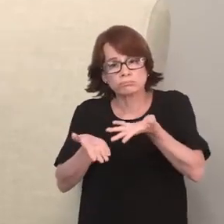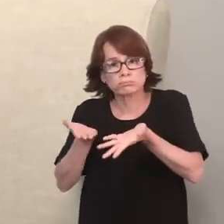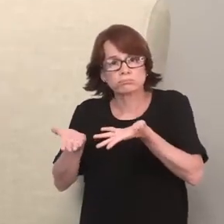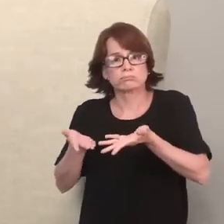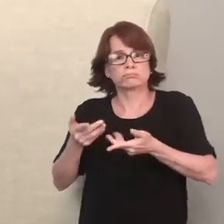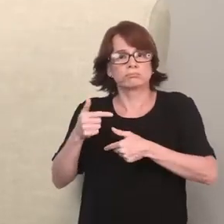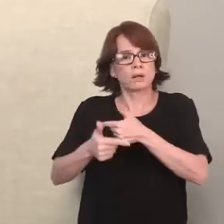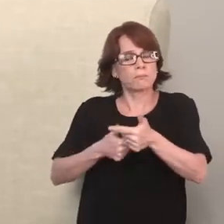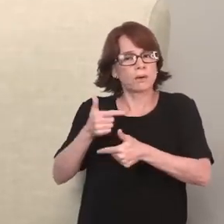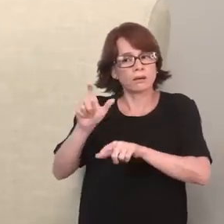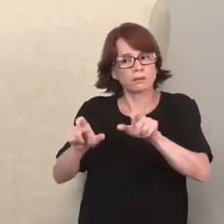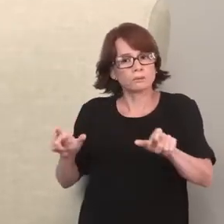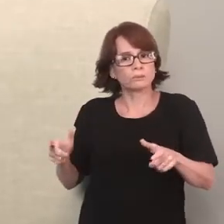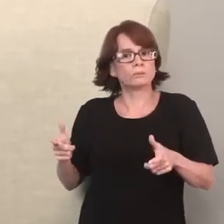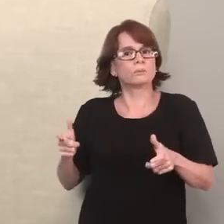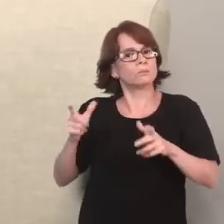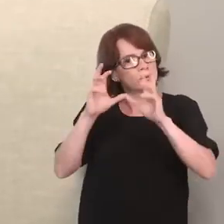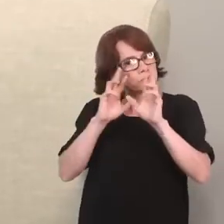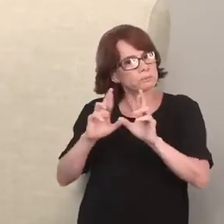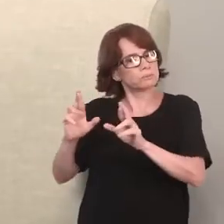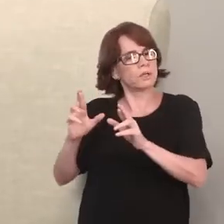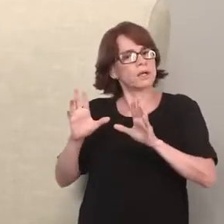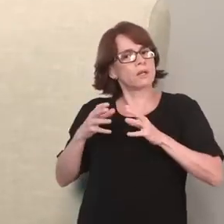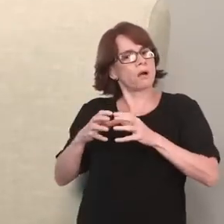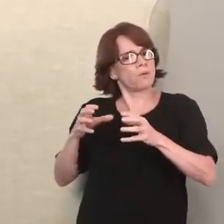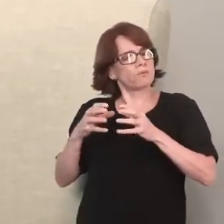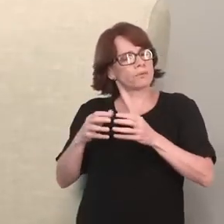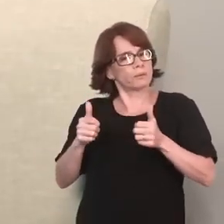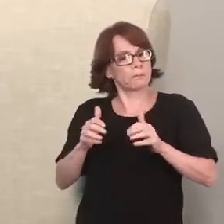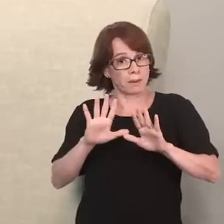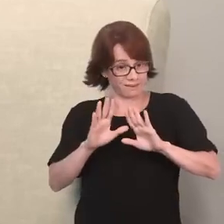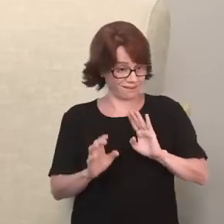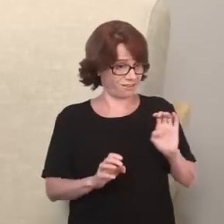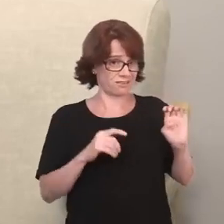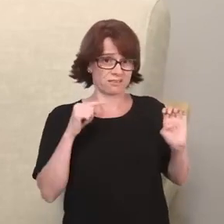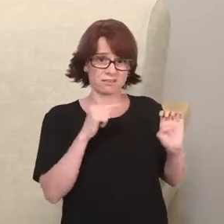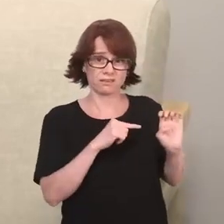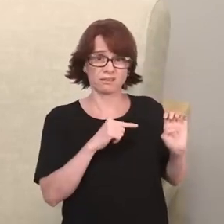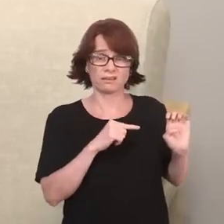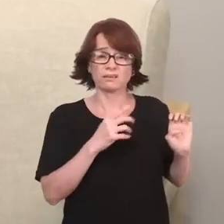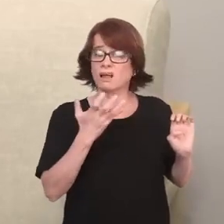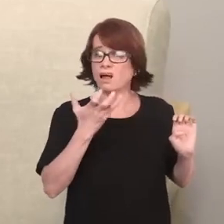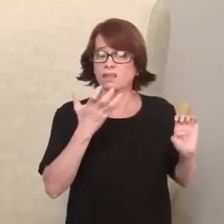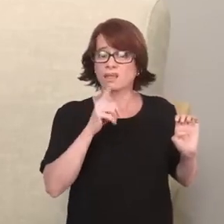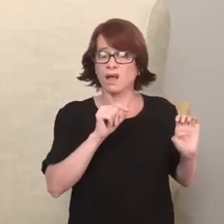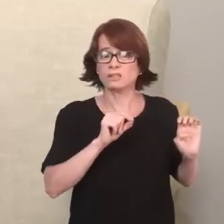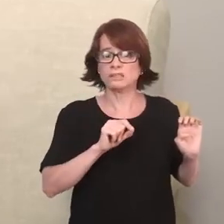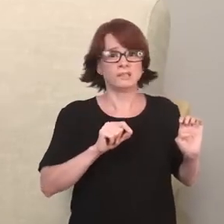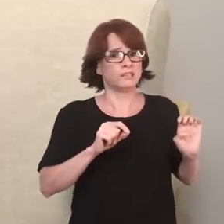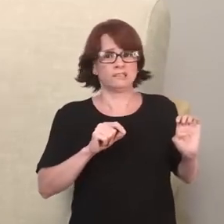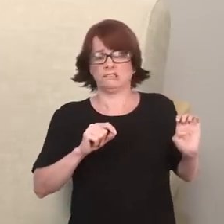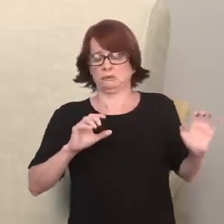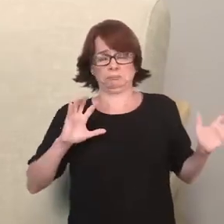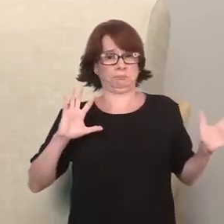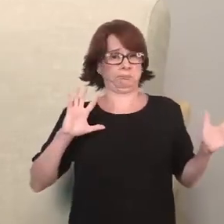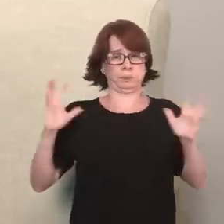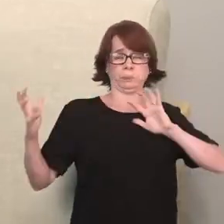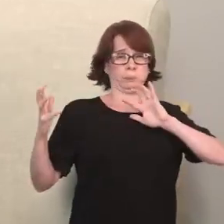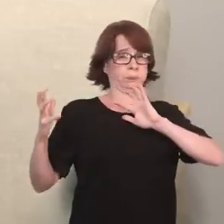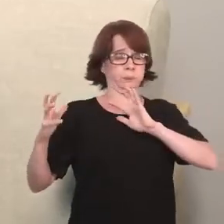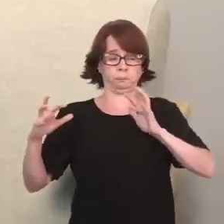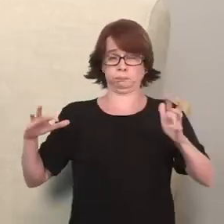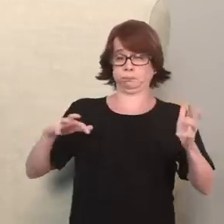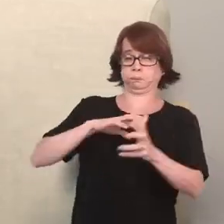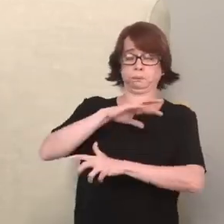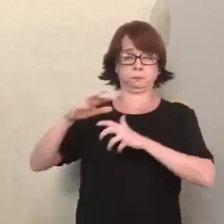os empregados, né? Tem um respeito, tem essa convivência, mas assim, a esquerda ela quer fazer o inferno, a esquerda vive